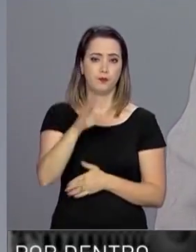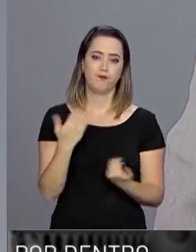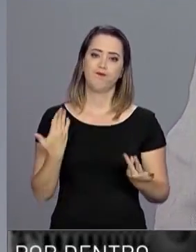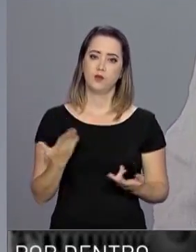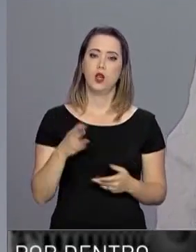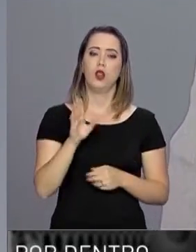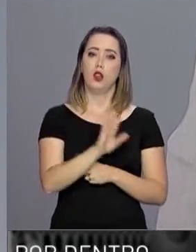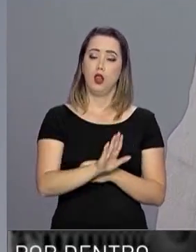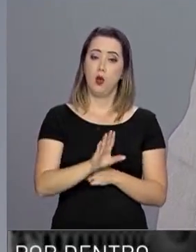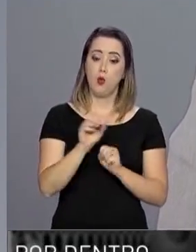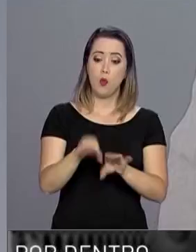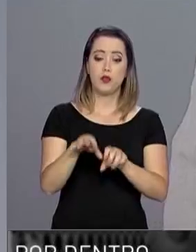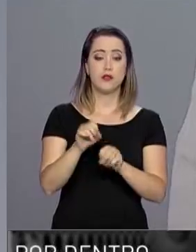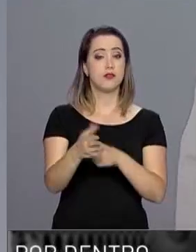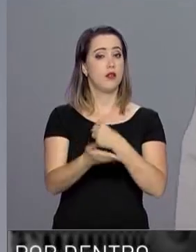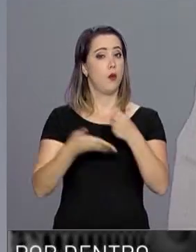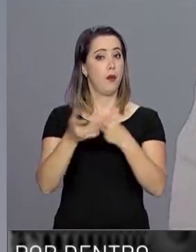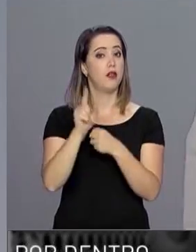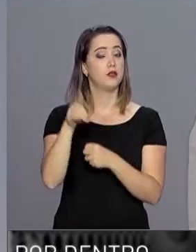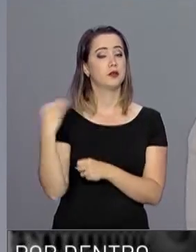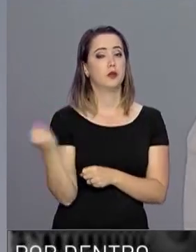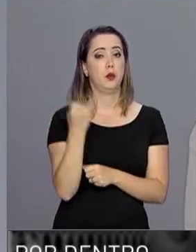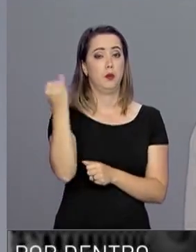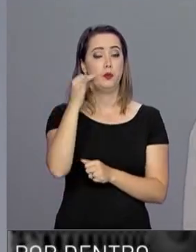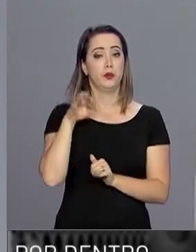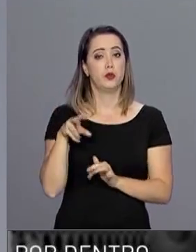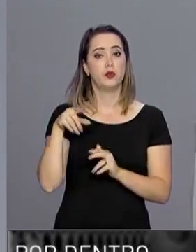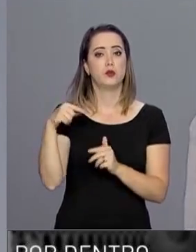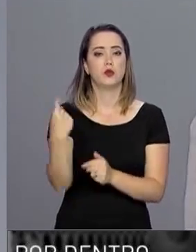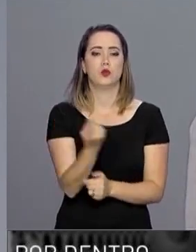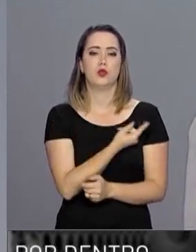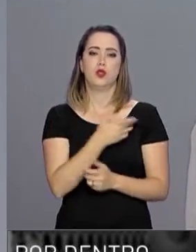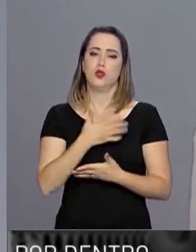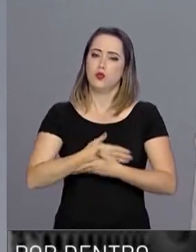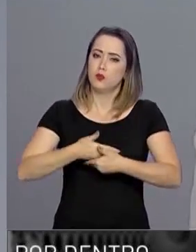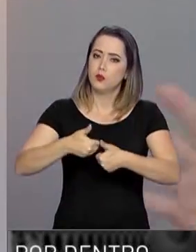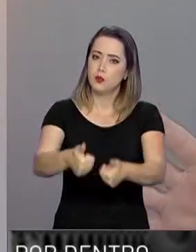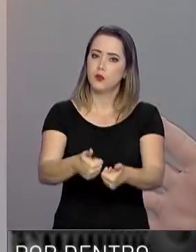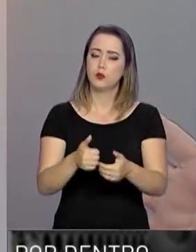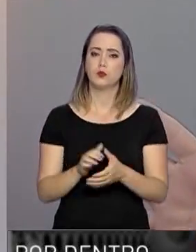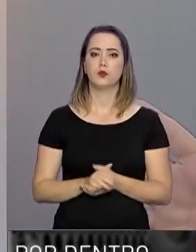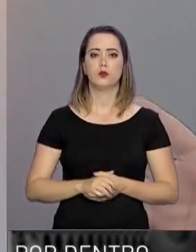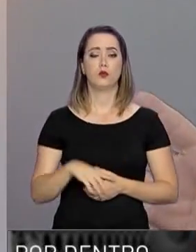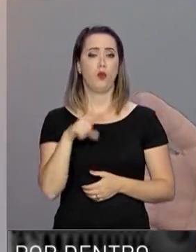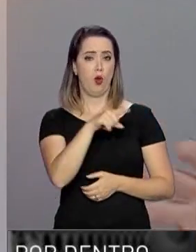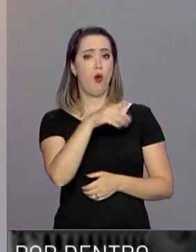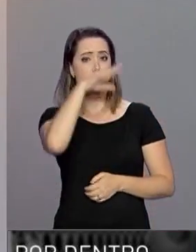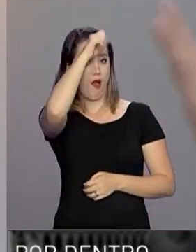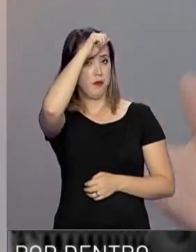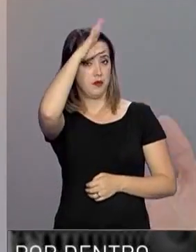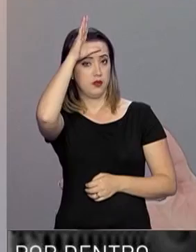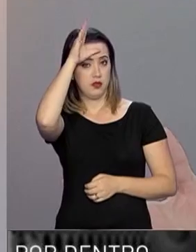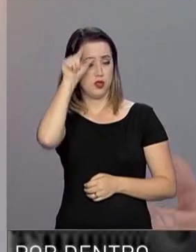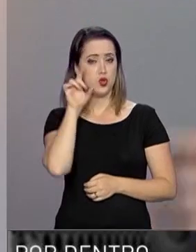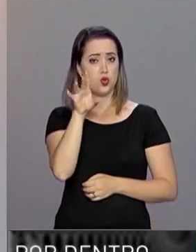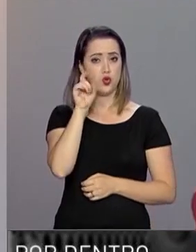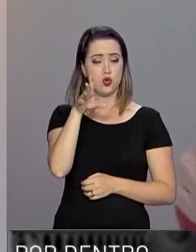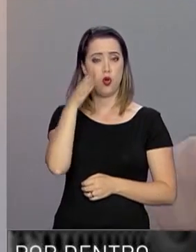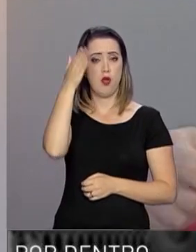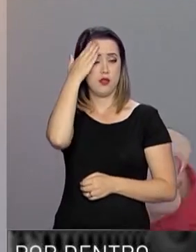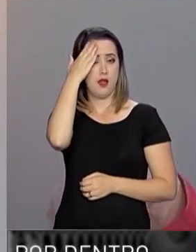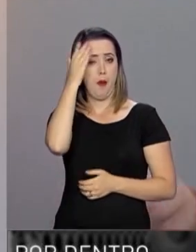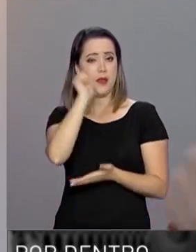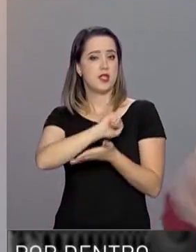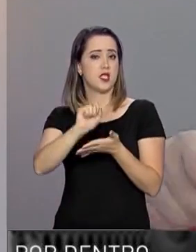que a gente pensa de um país melhor. Este é o melhor caminho para transformar o Brasil. Bom, o senhor falou em alfabetização, né? Então, não basta apenas que a criança